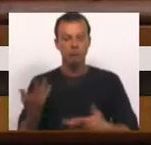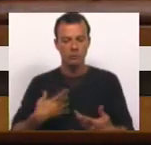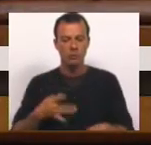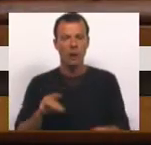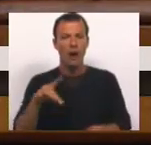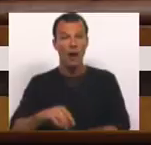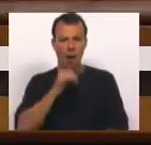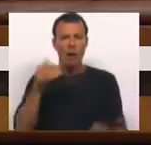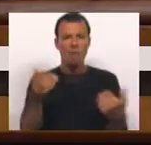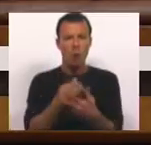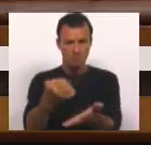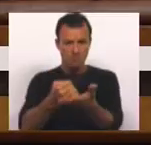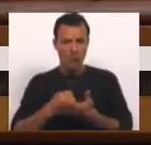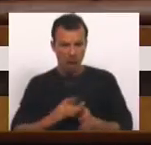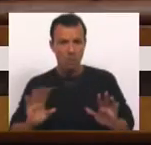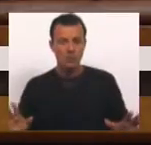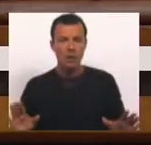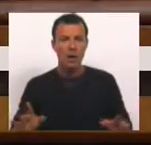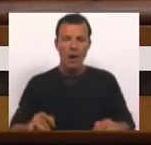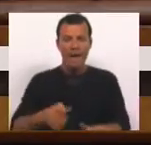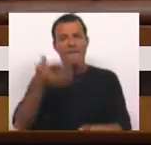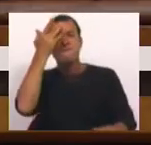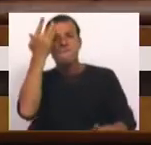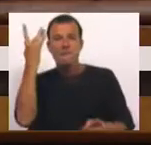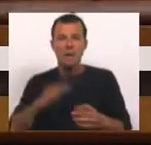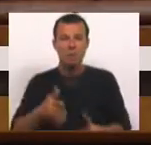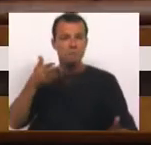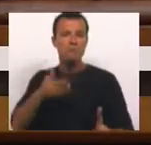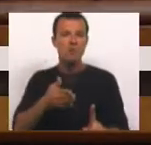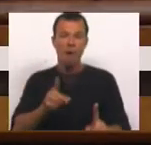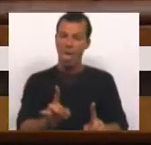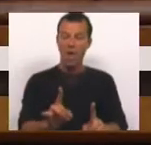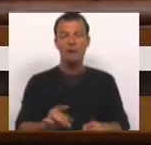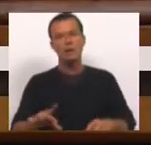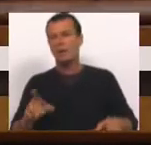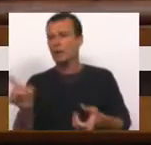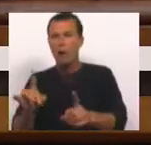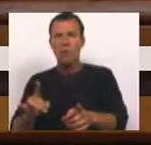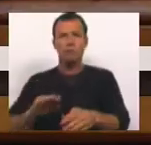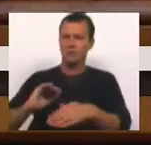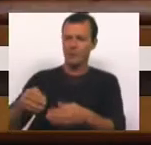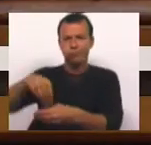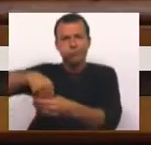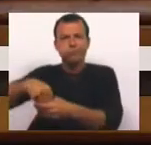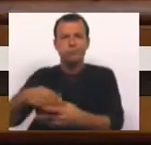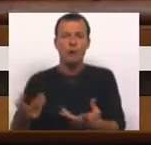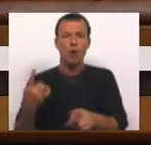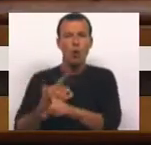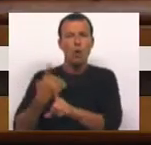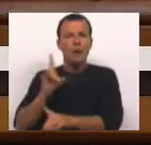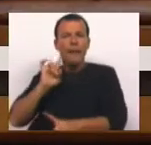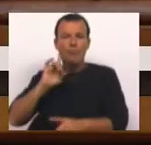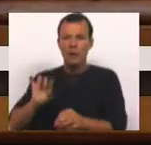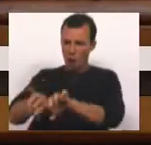morte medicamente assistida é fácil, objetiva e que não mexe com valores profundamente enraizados na nossa